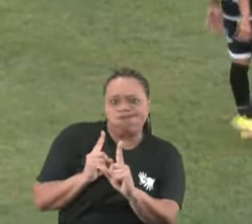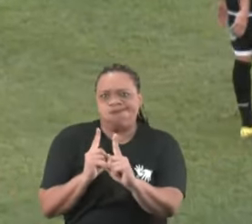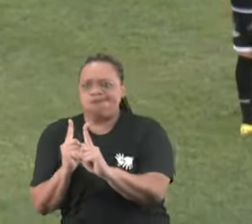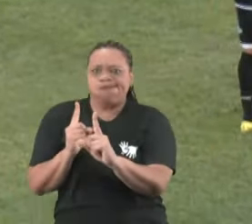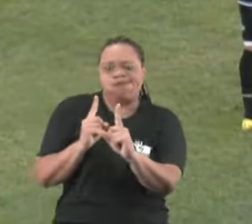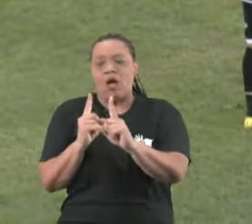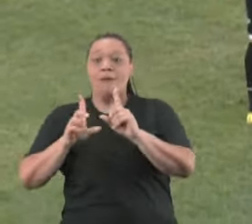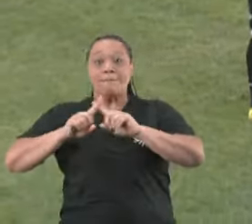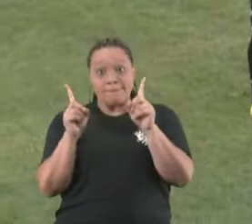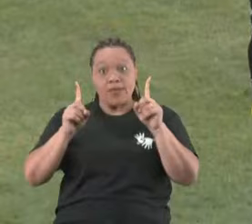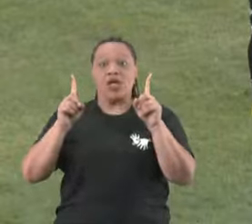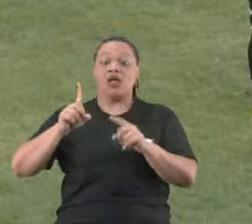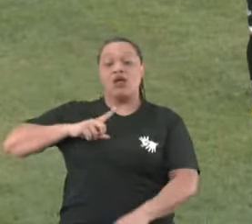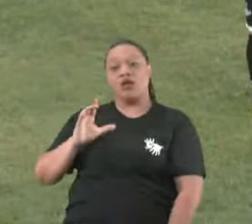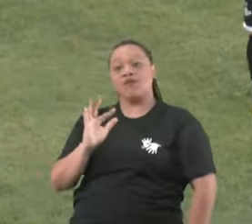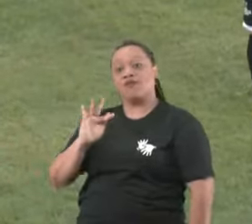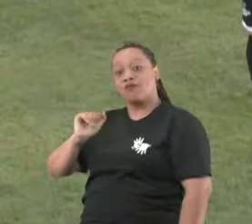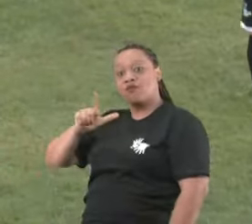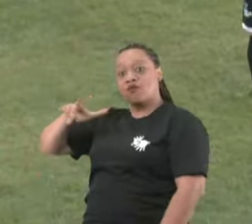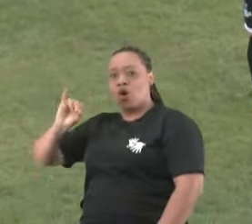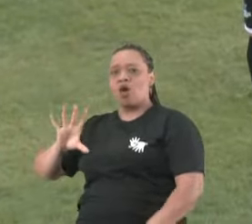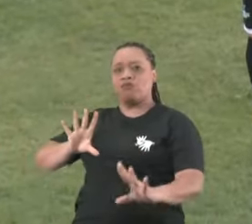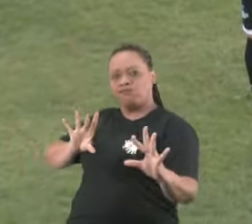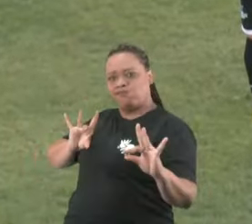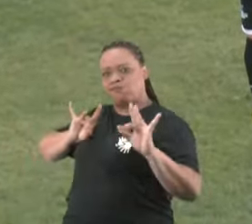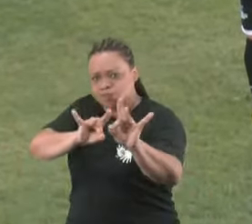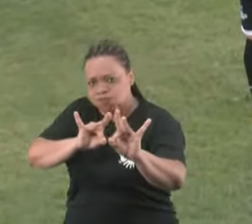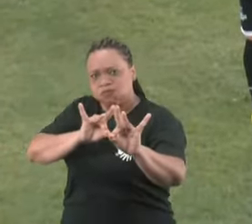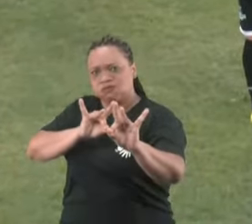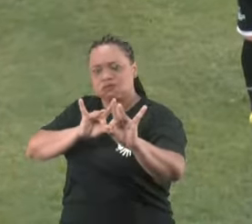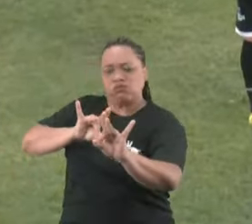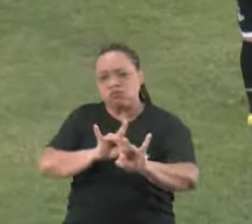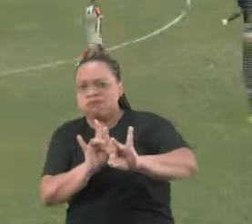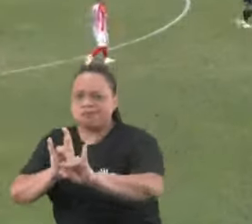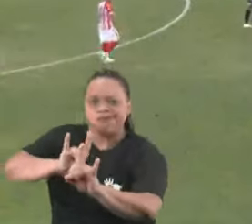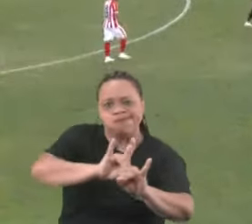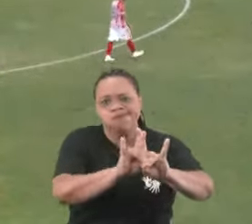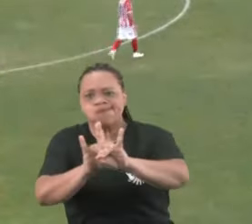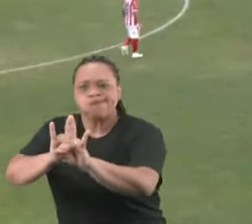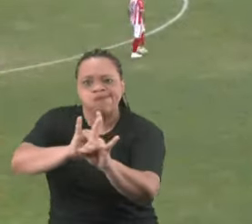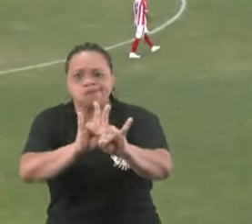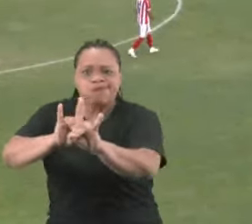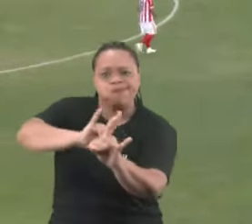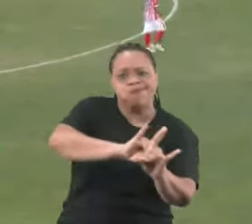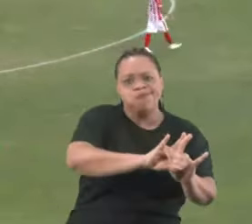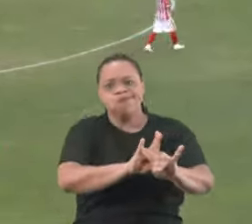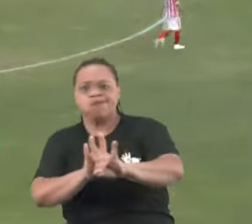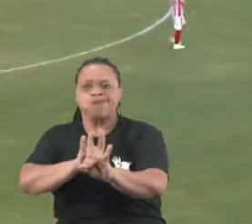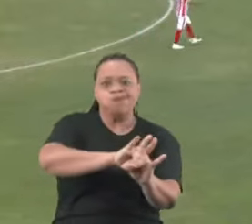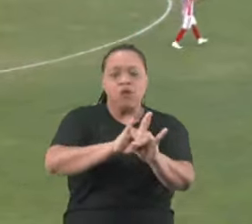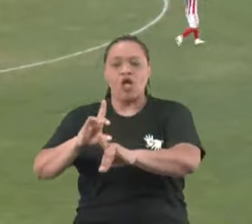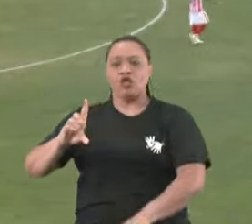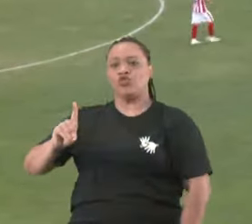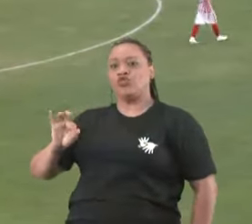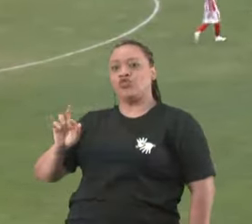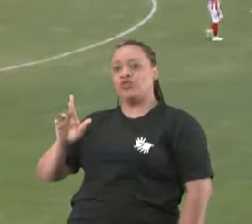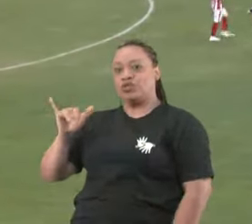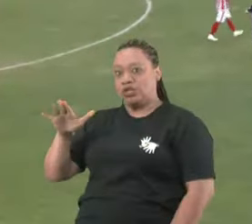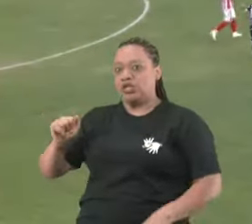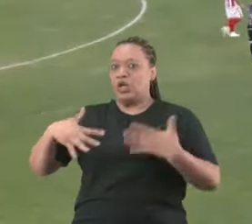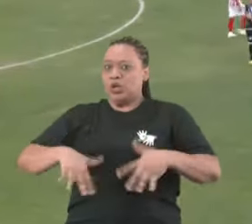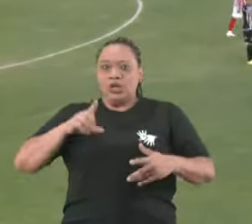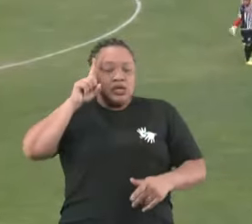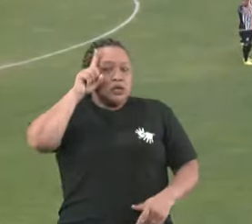o Falcão cola e marca o Didira para todo canto que o Didira está se deslocando. É preocupação dos